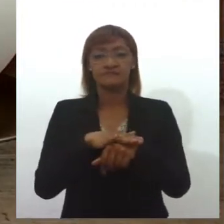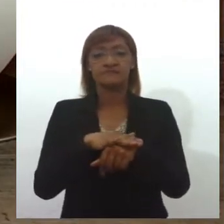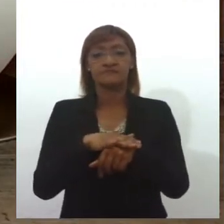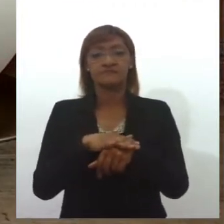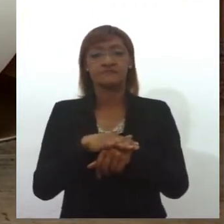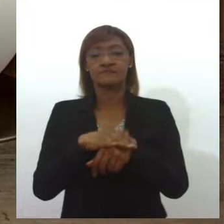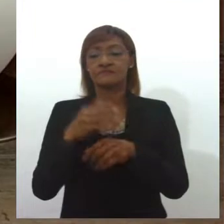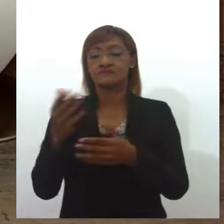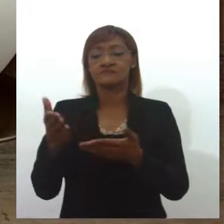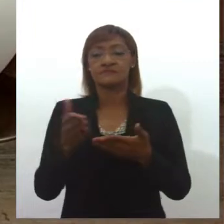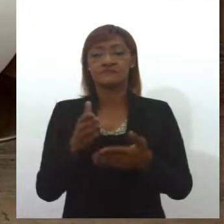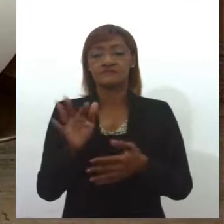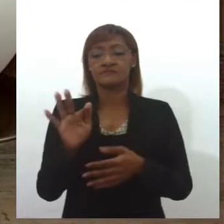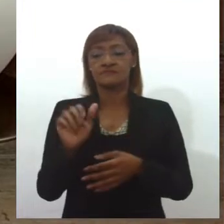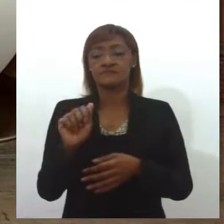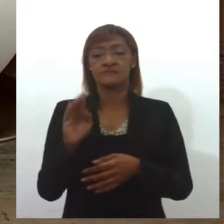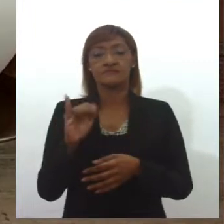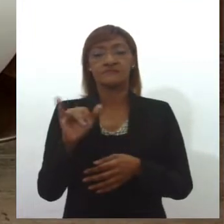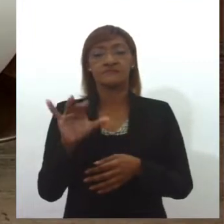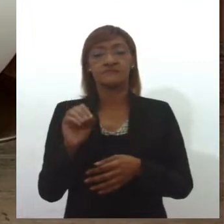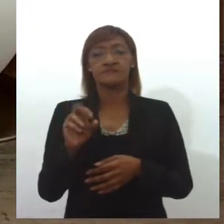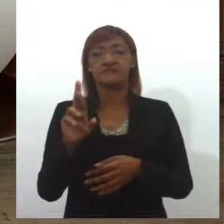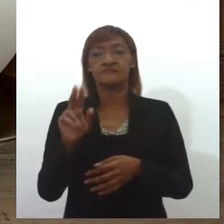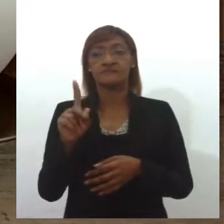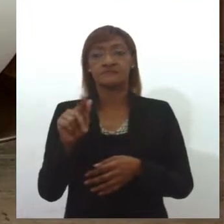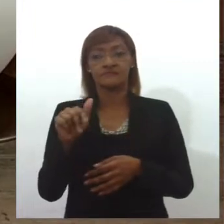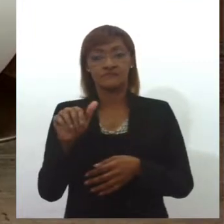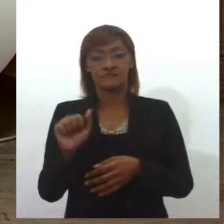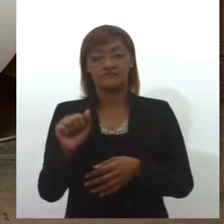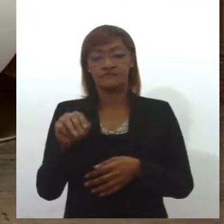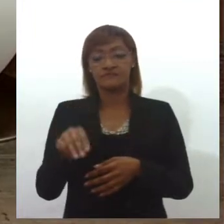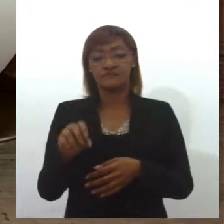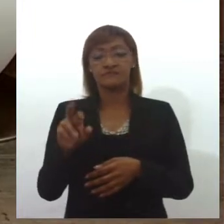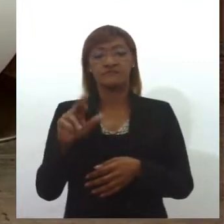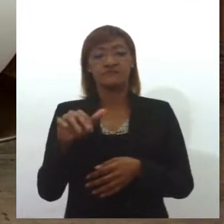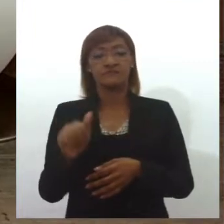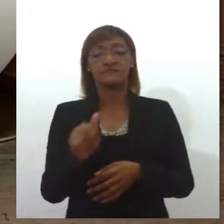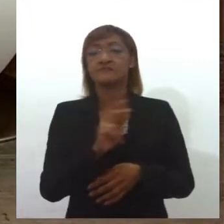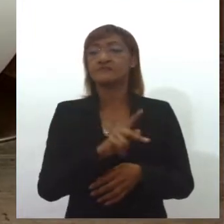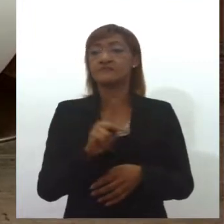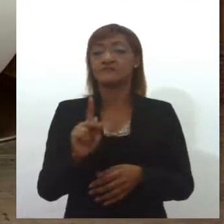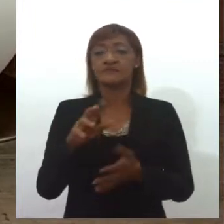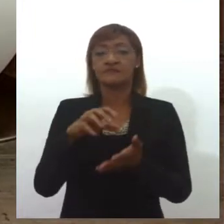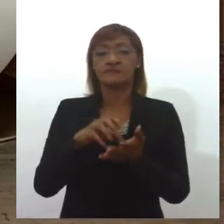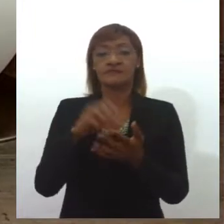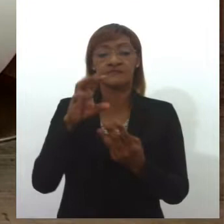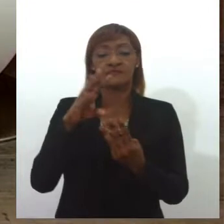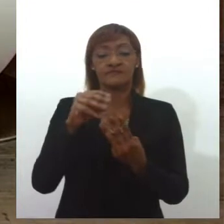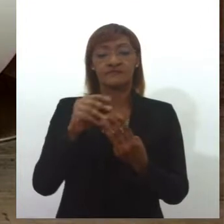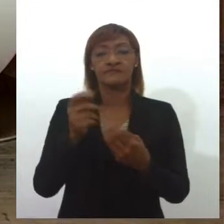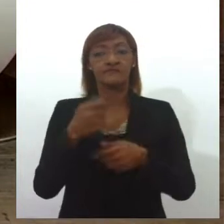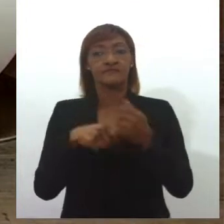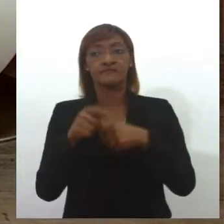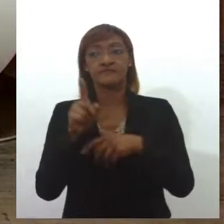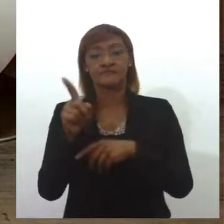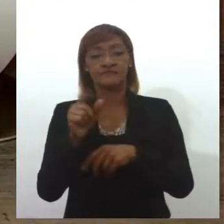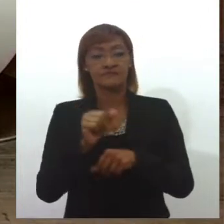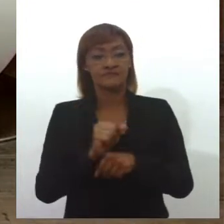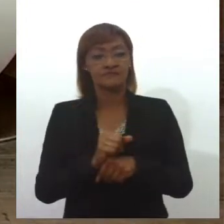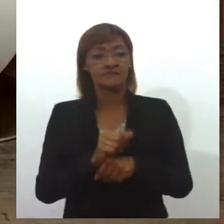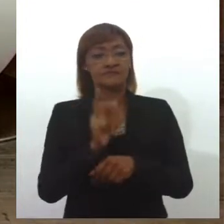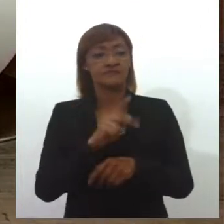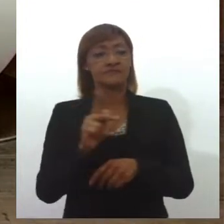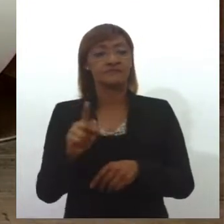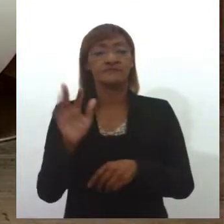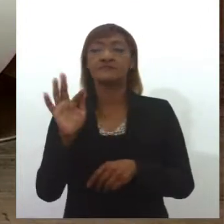receber aqui o Fábio Rodrigues Moura, que é professor do Departamento de Economia da Universidade Federal de Sergipe. Professor Fábio, seja muito